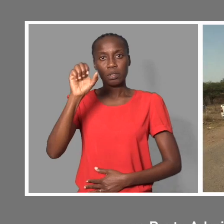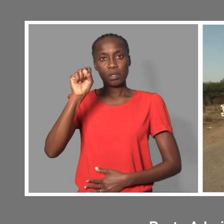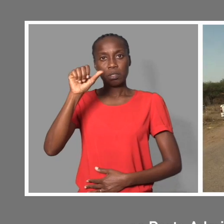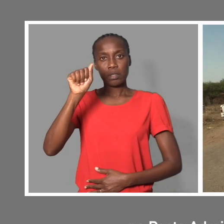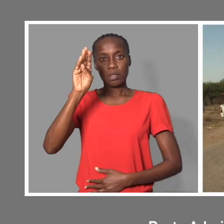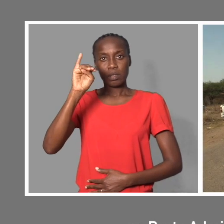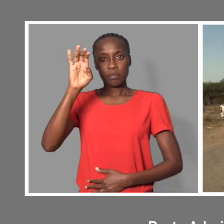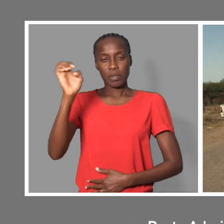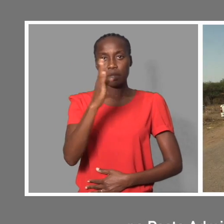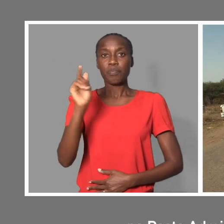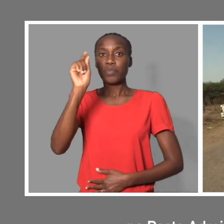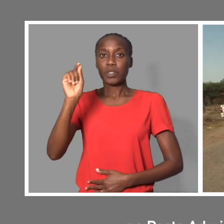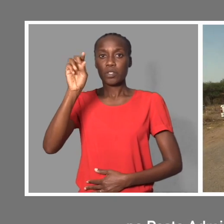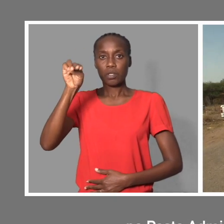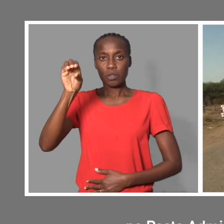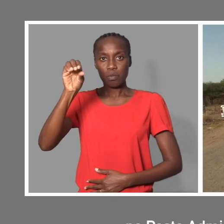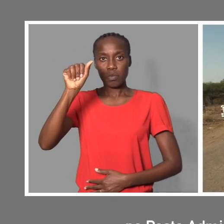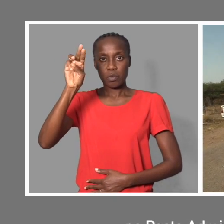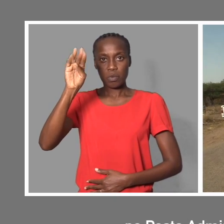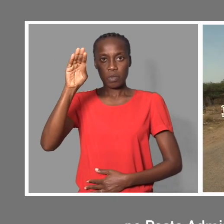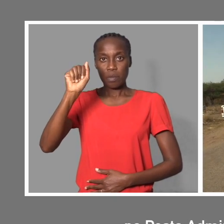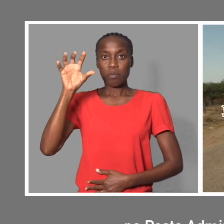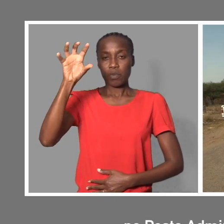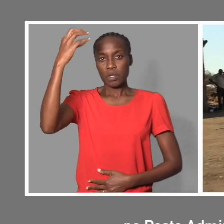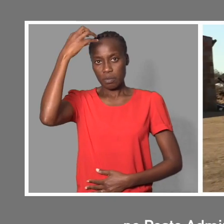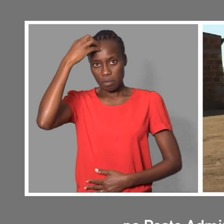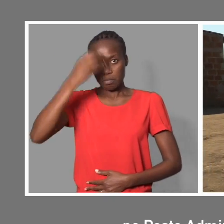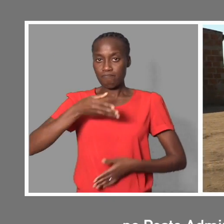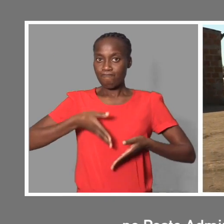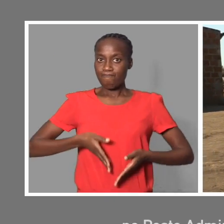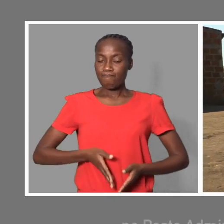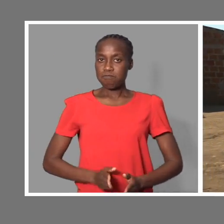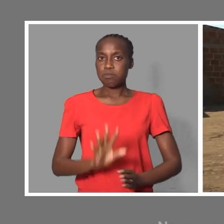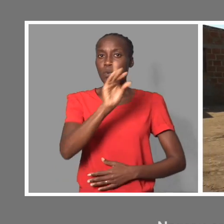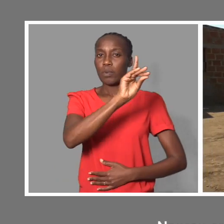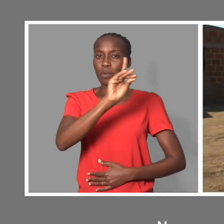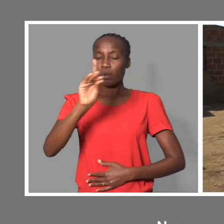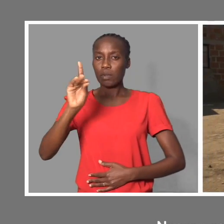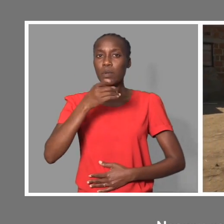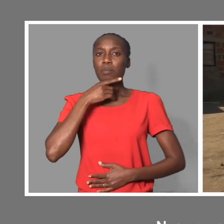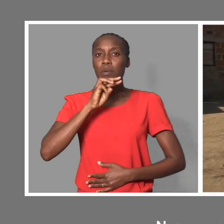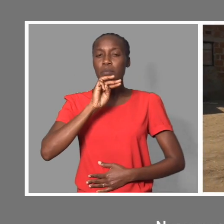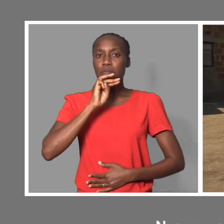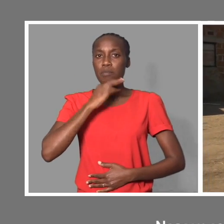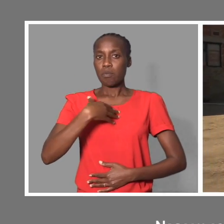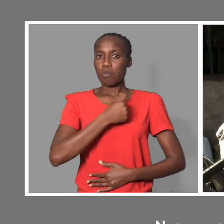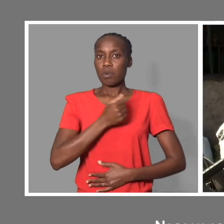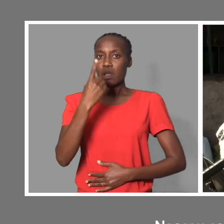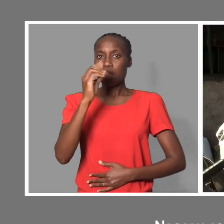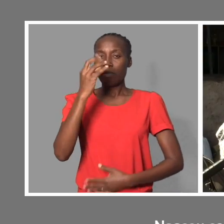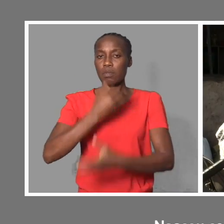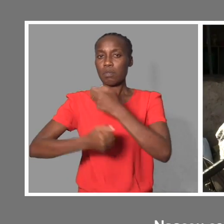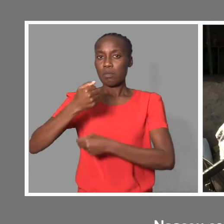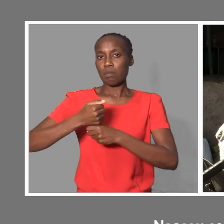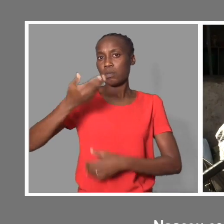posto administrativo de Sabe, no distrito de Moamba, na província de Maputo. Nem seu com deficiência e seus pais